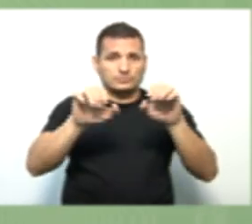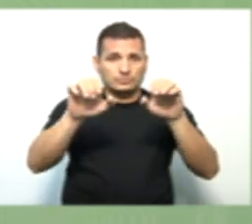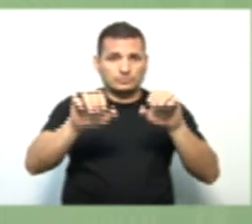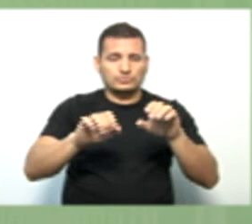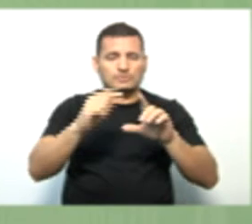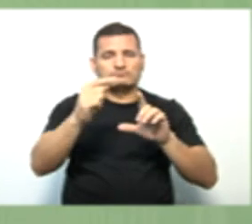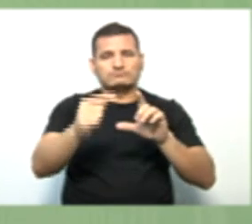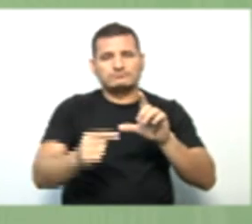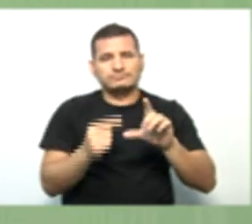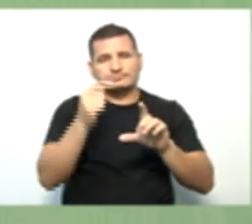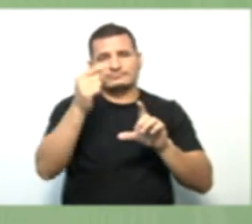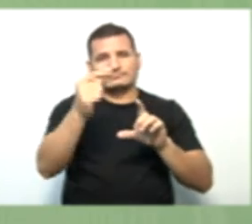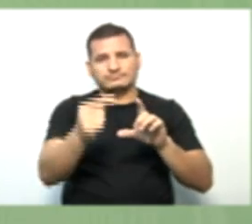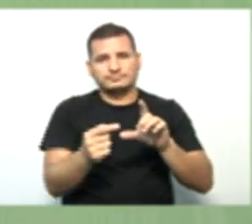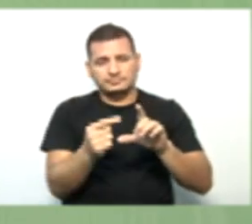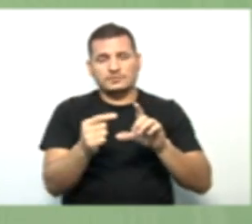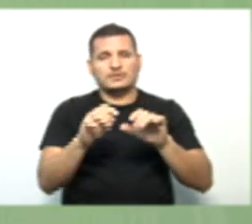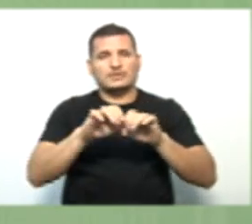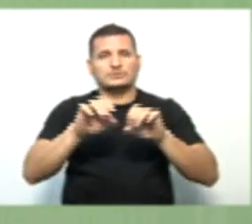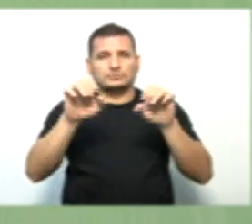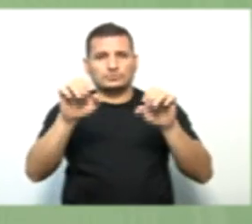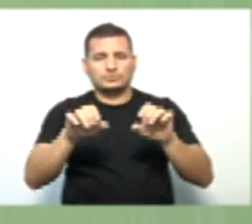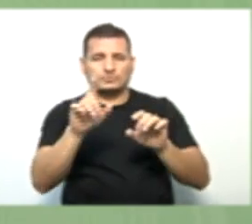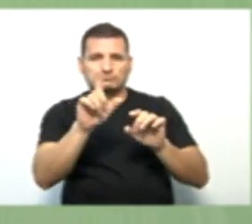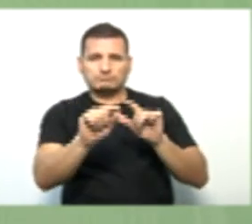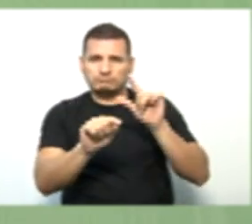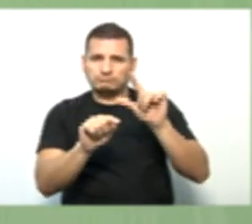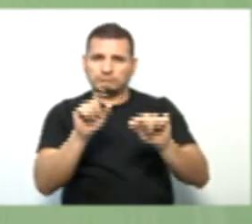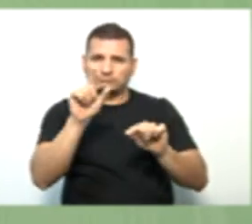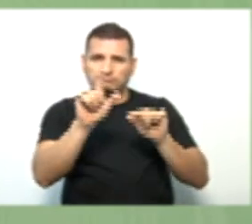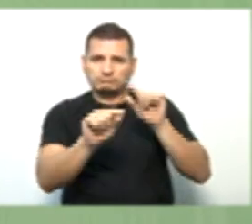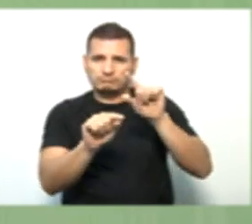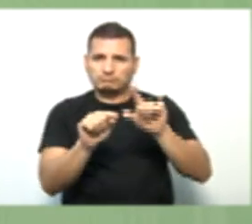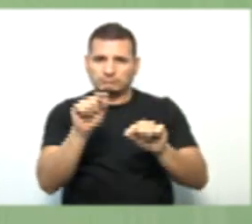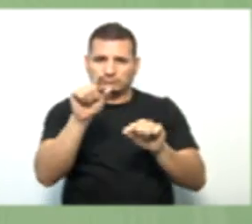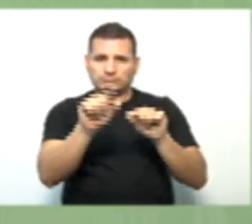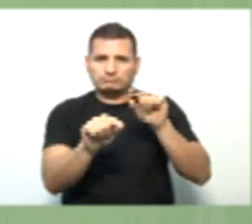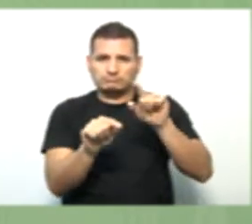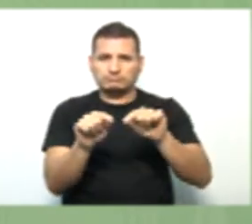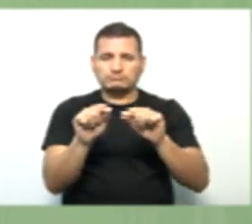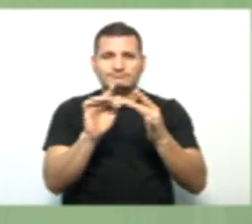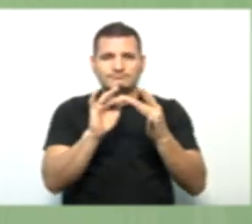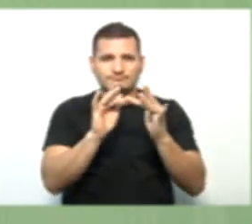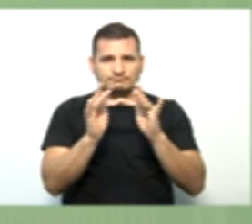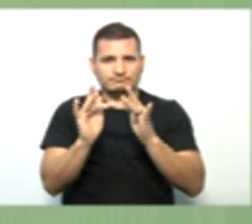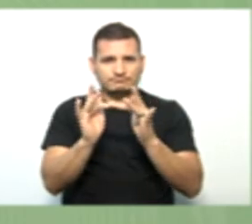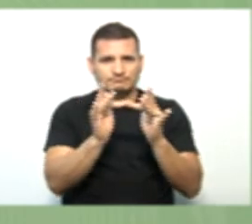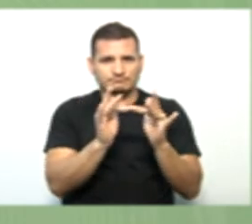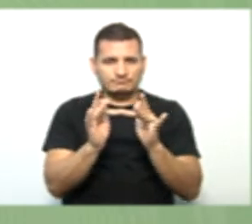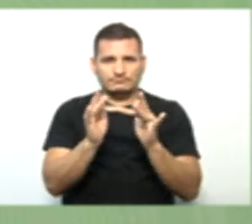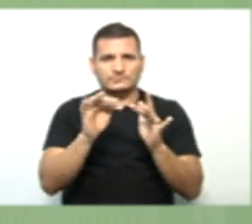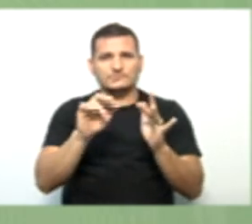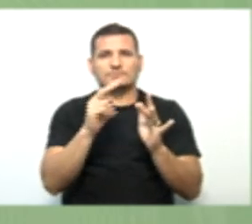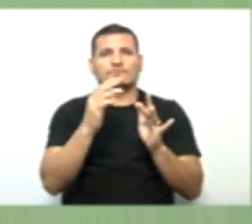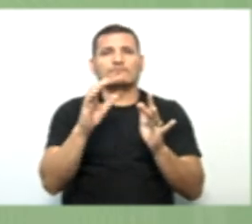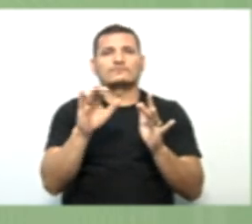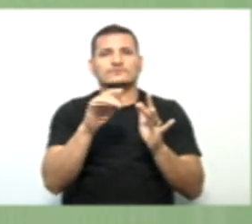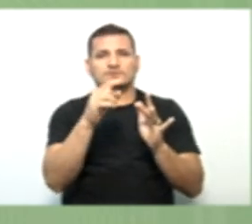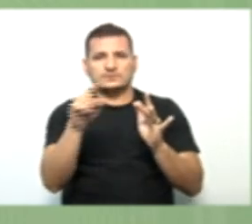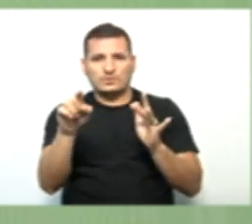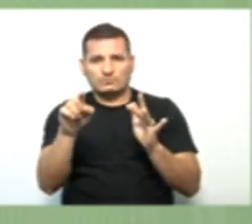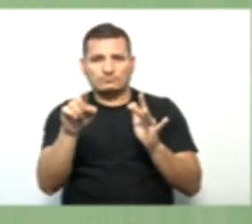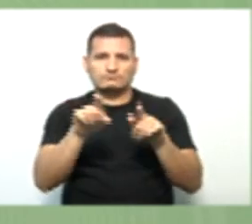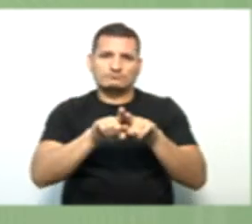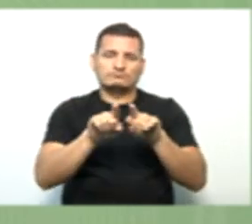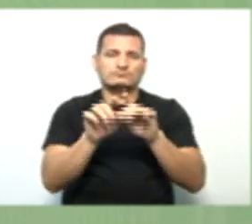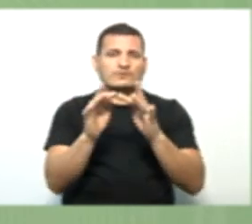de controle de seleção. Vamos trabalhar com funções e também funções